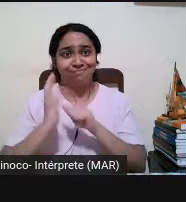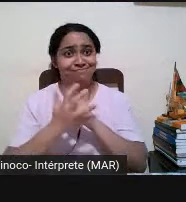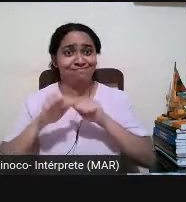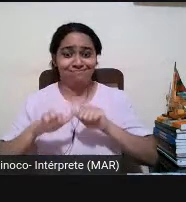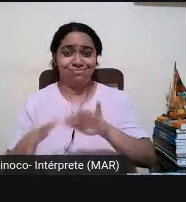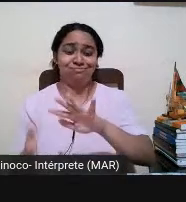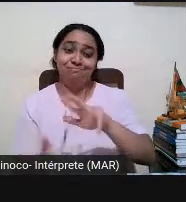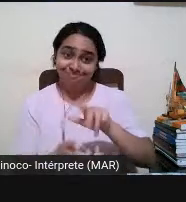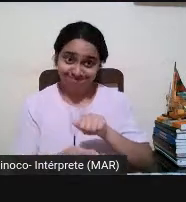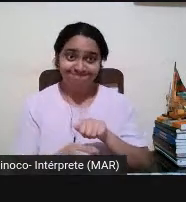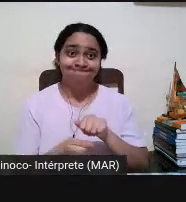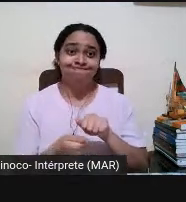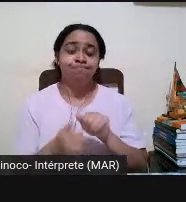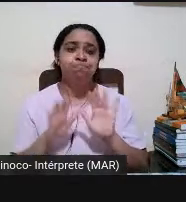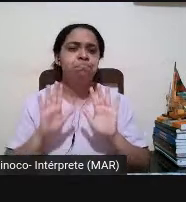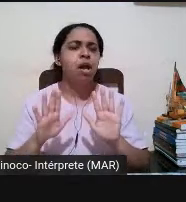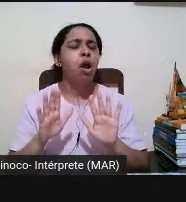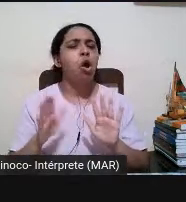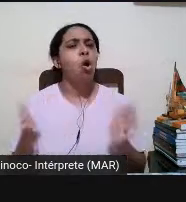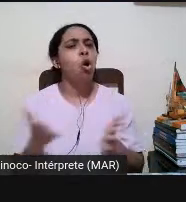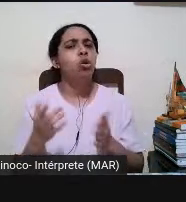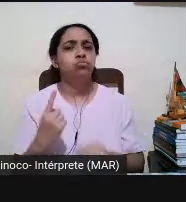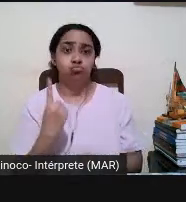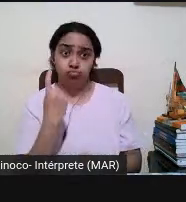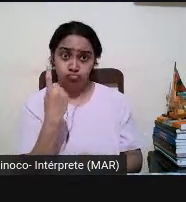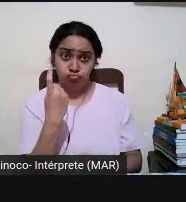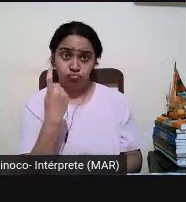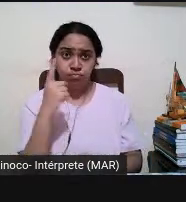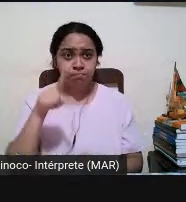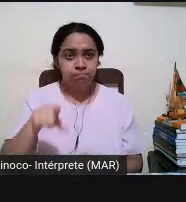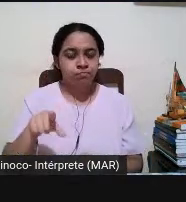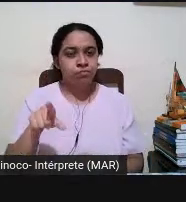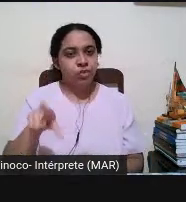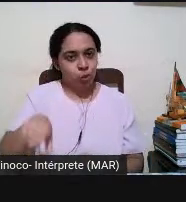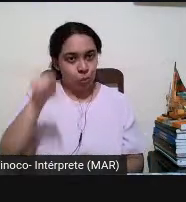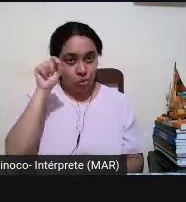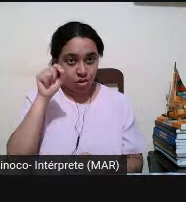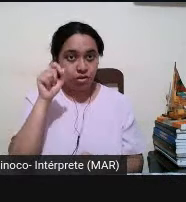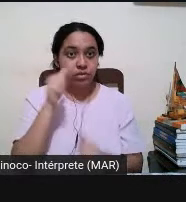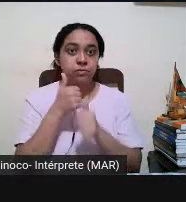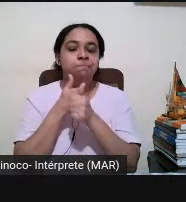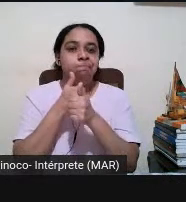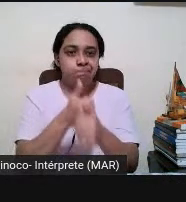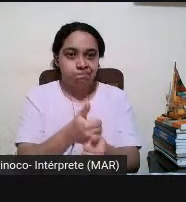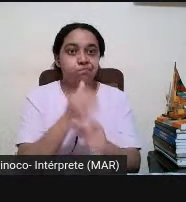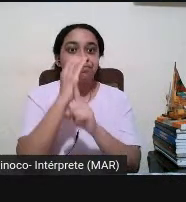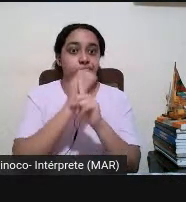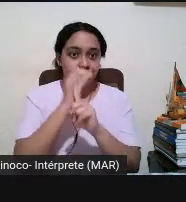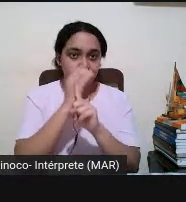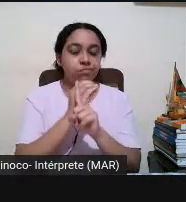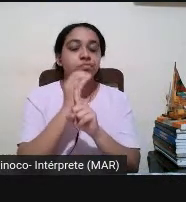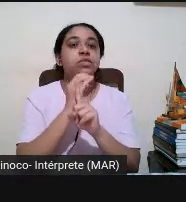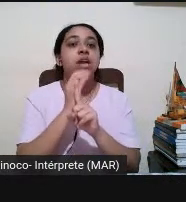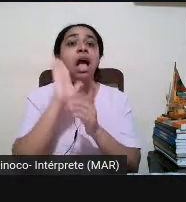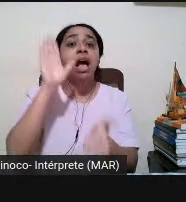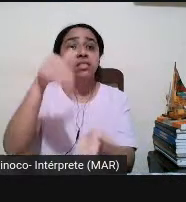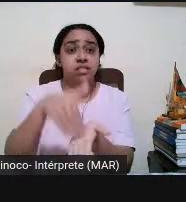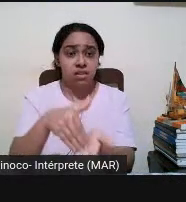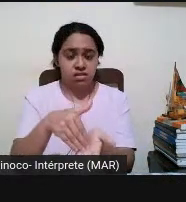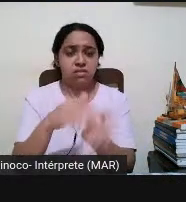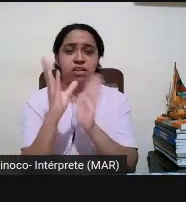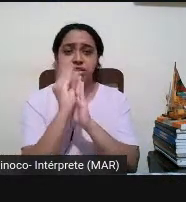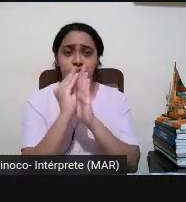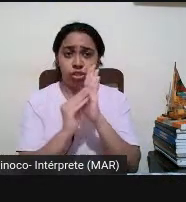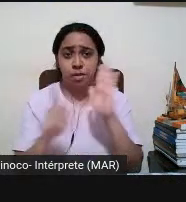mas para hoje eu peguei um dos o ABS que ele segue com o cronograma em aberto até o final dessa agenda né